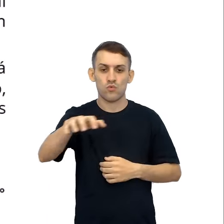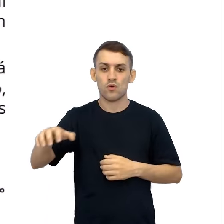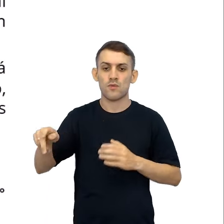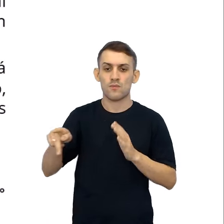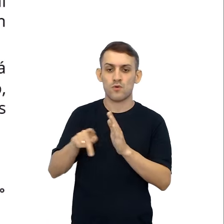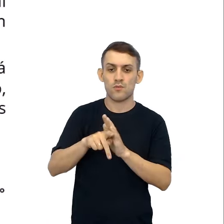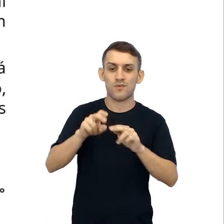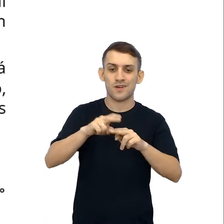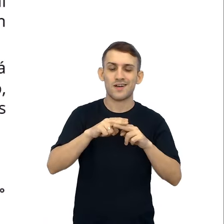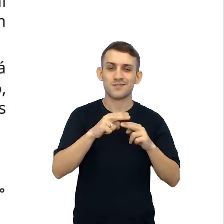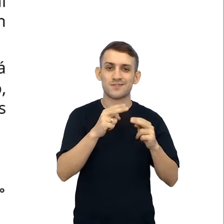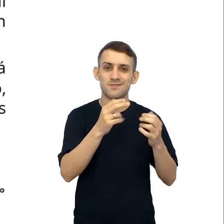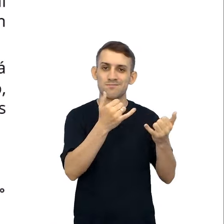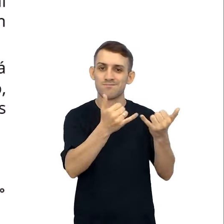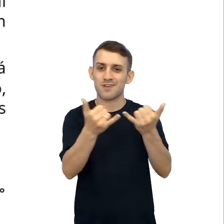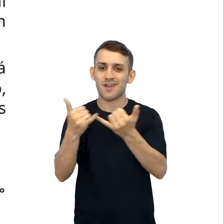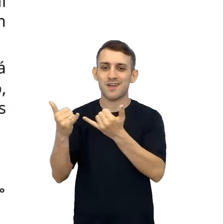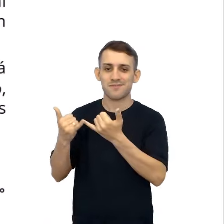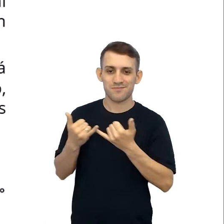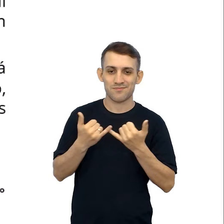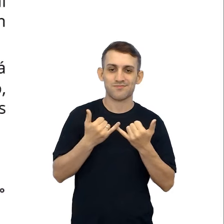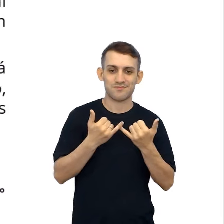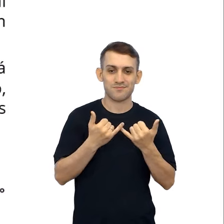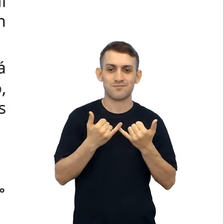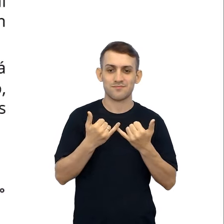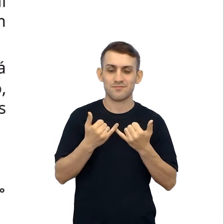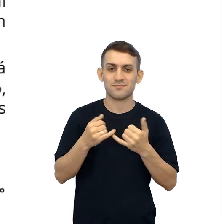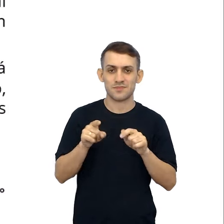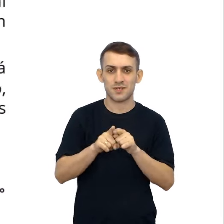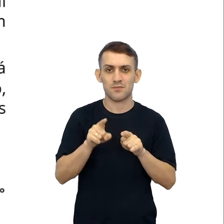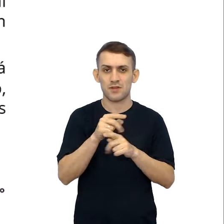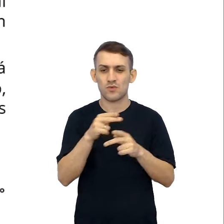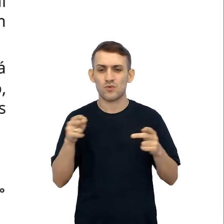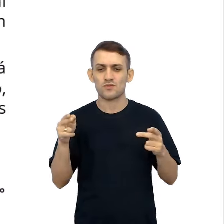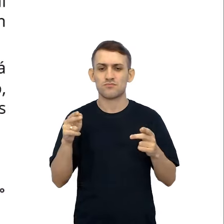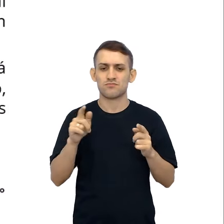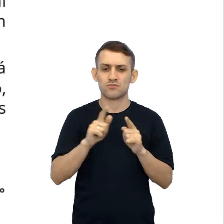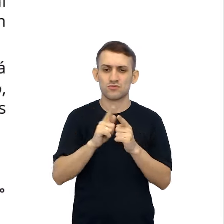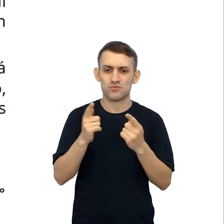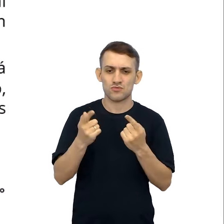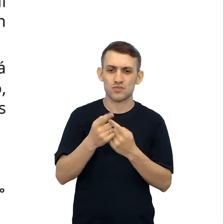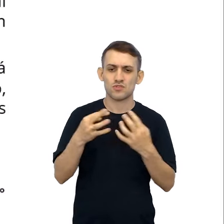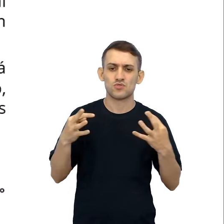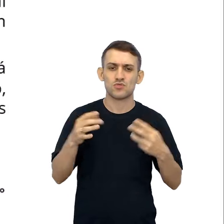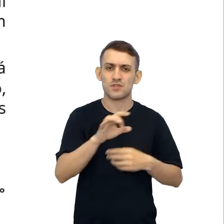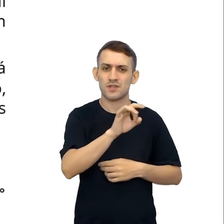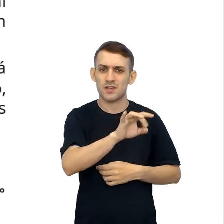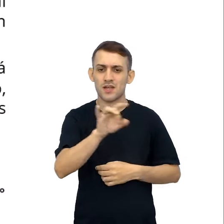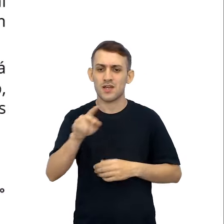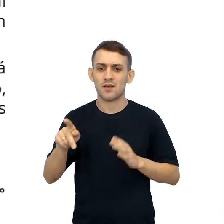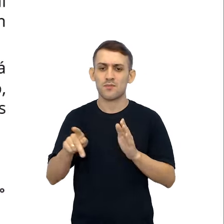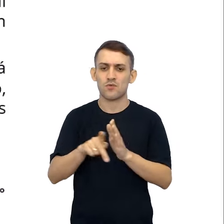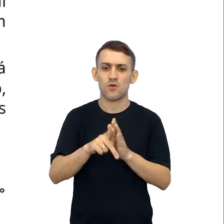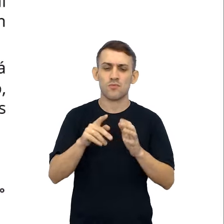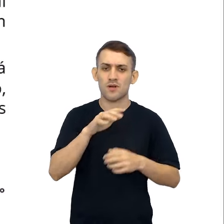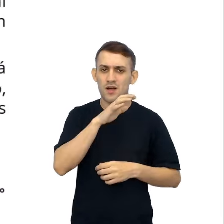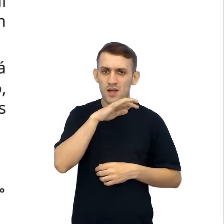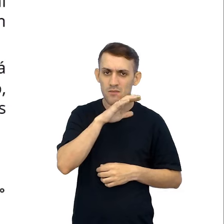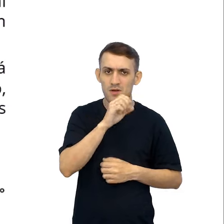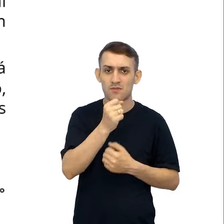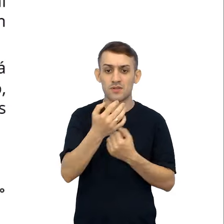das semelhanças entre as espécies decorrentes das condições geológicas e climáticas de cada espécie vegetal ou